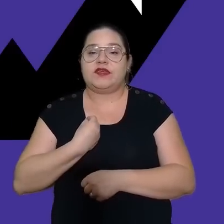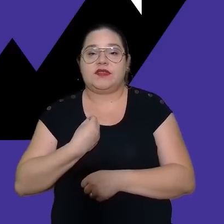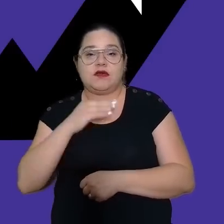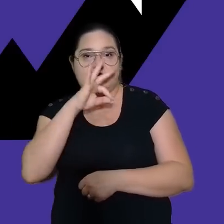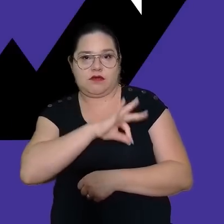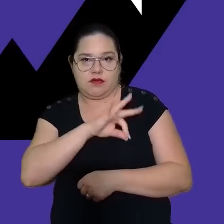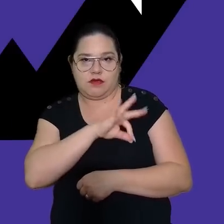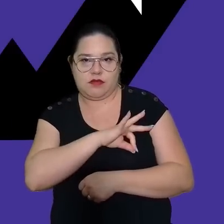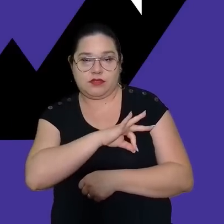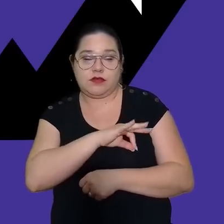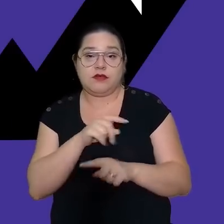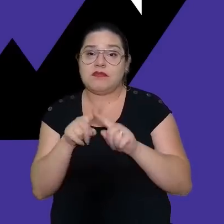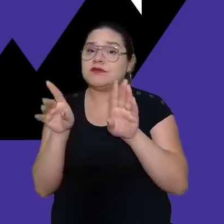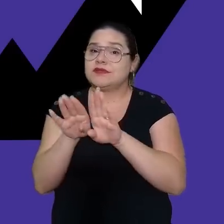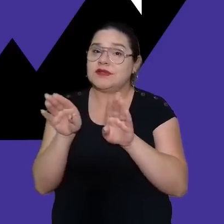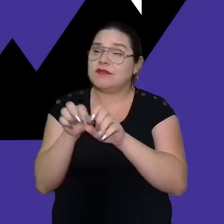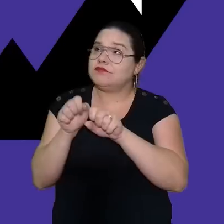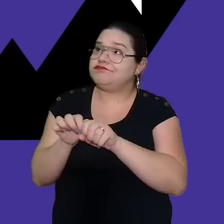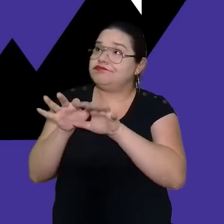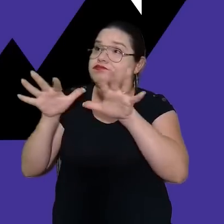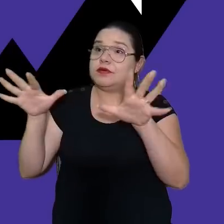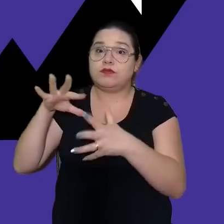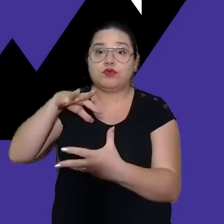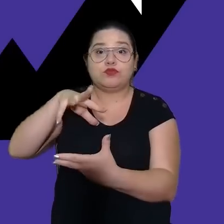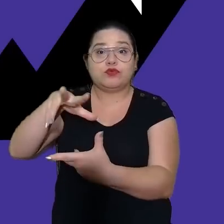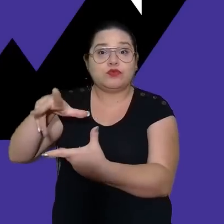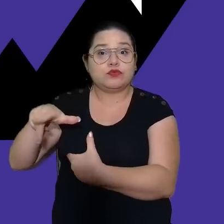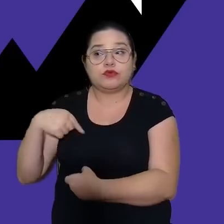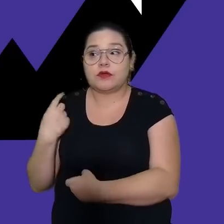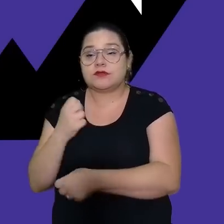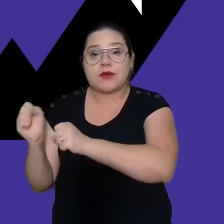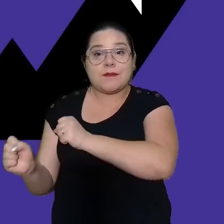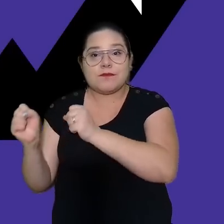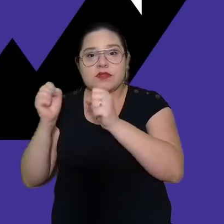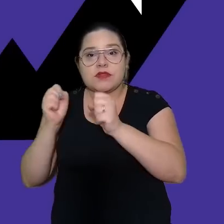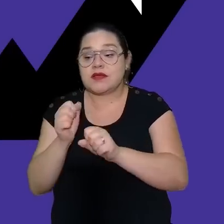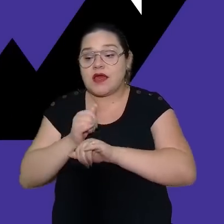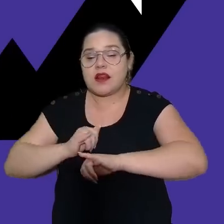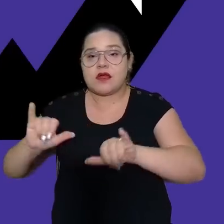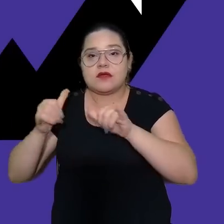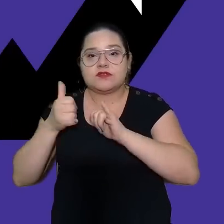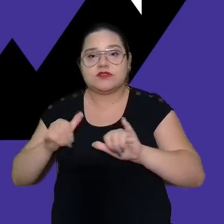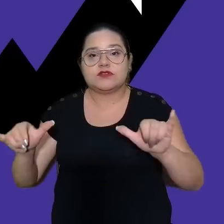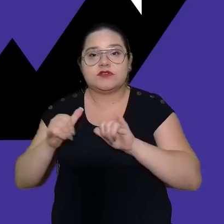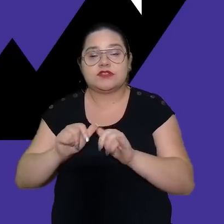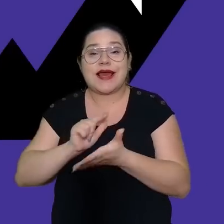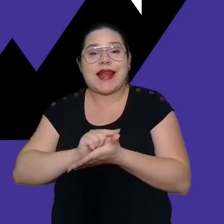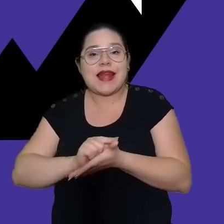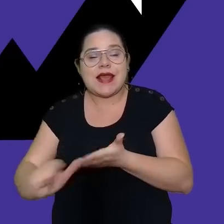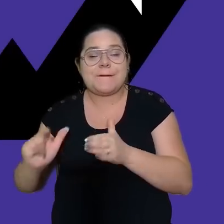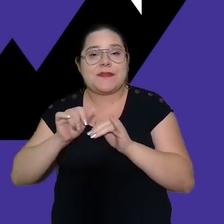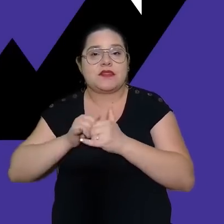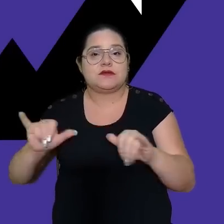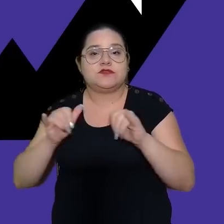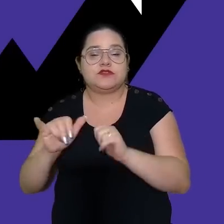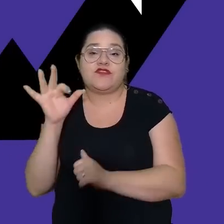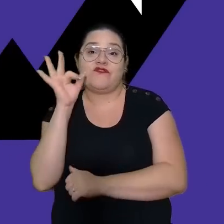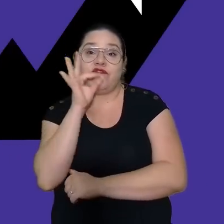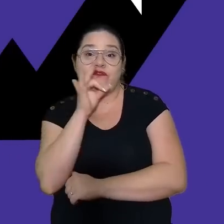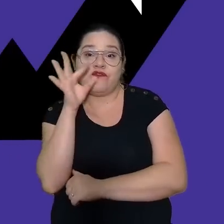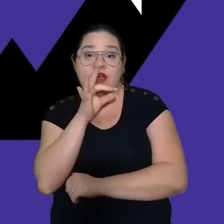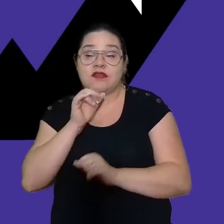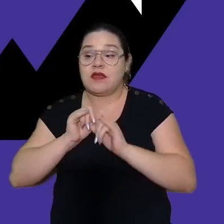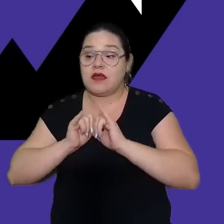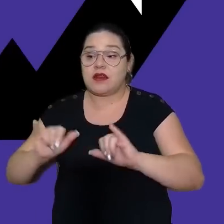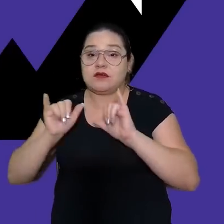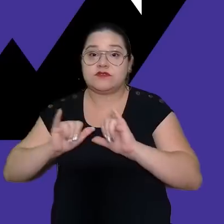também a gente se torna numa potência de energia limpa, de energia verde e de energia sustentável. Não